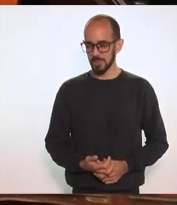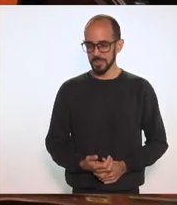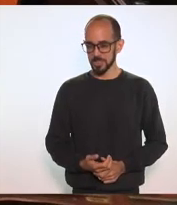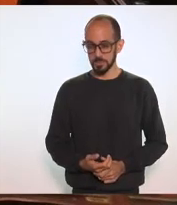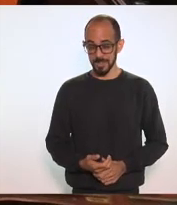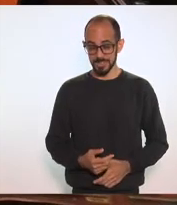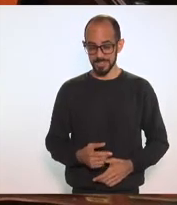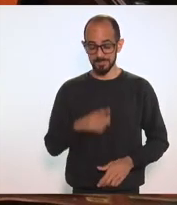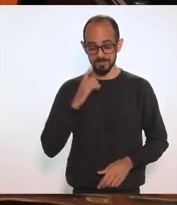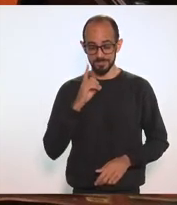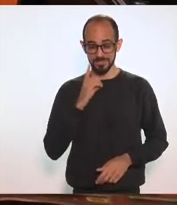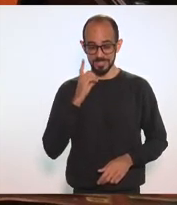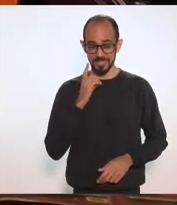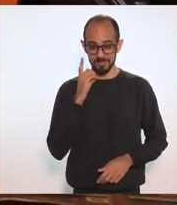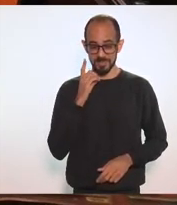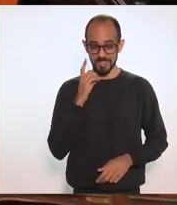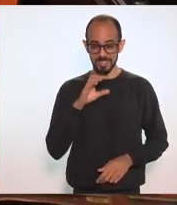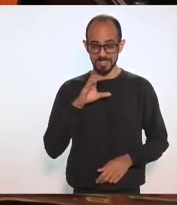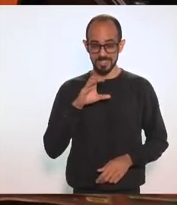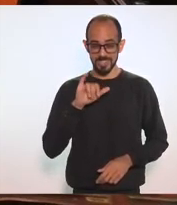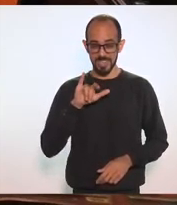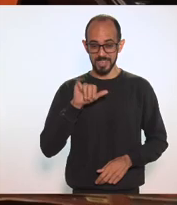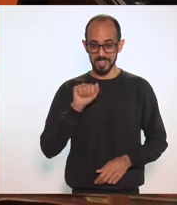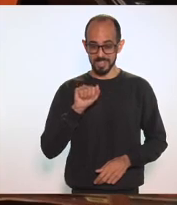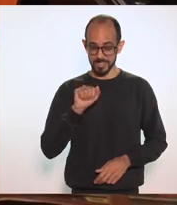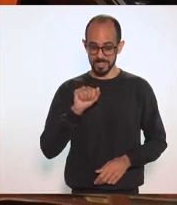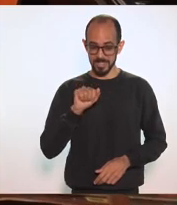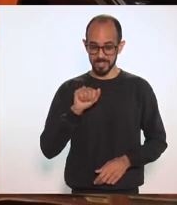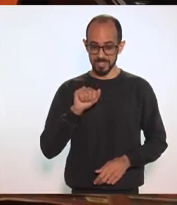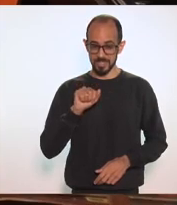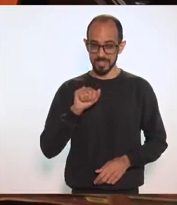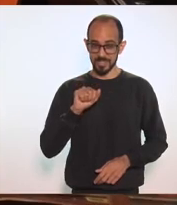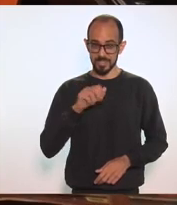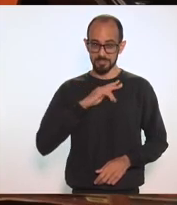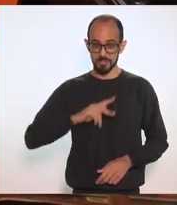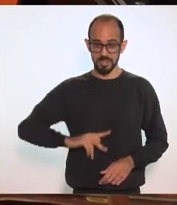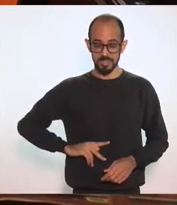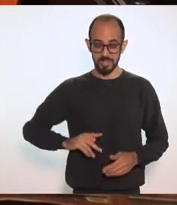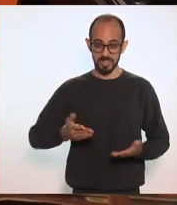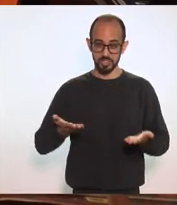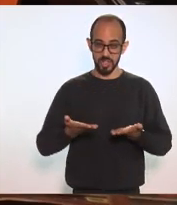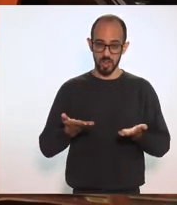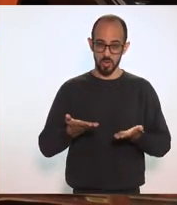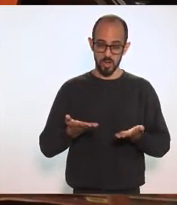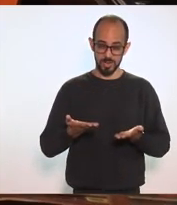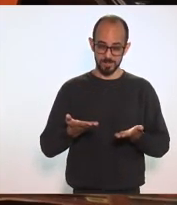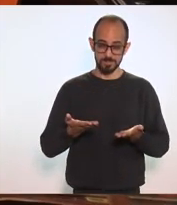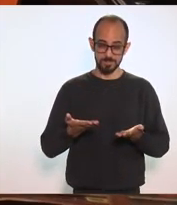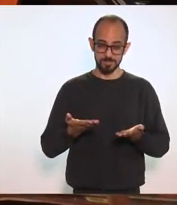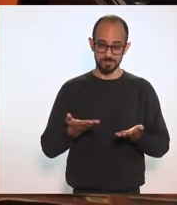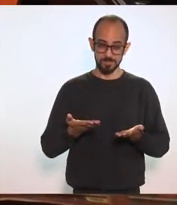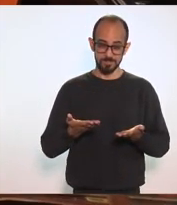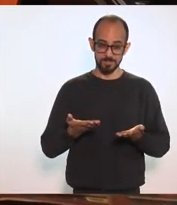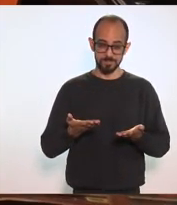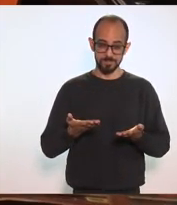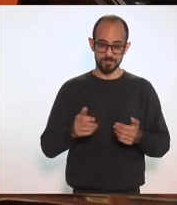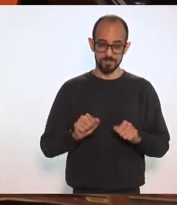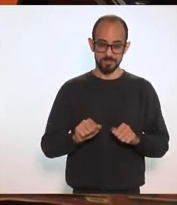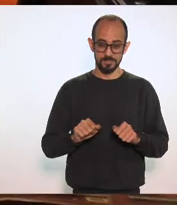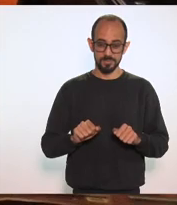Deputada Célia Jordão, que preside este expediente final. Vejo aqui nas galerias